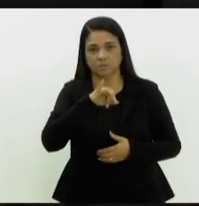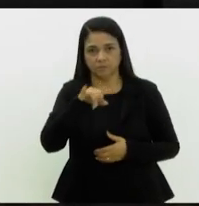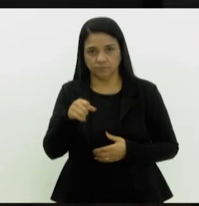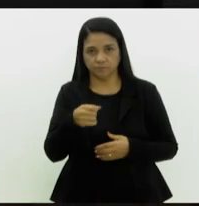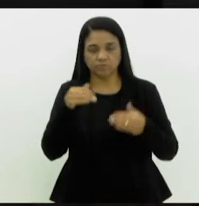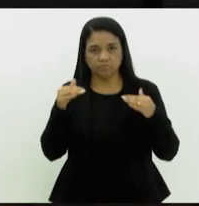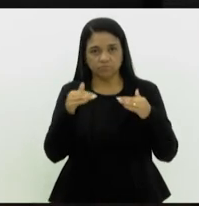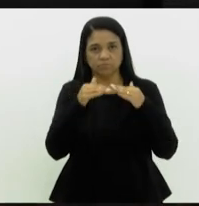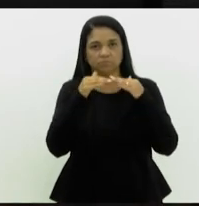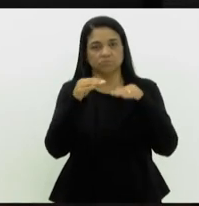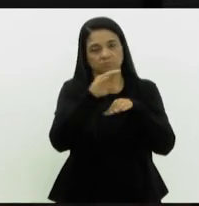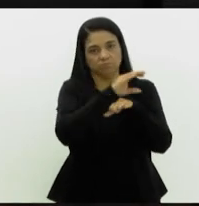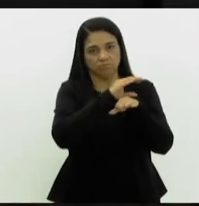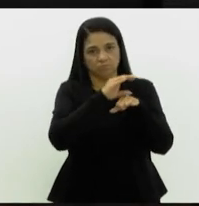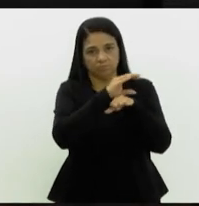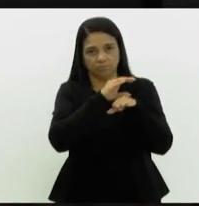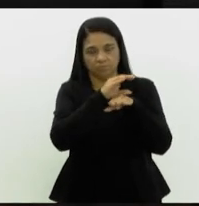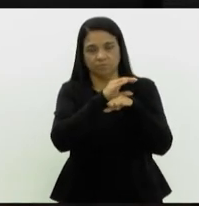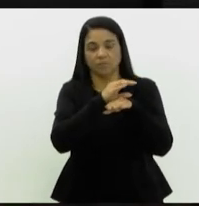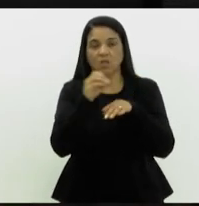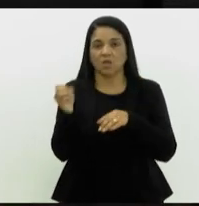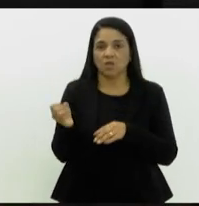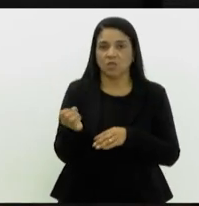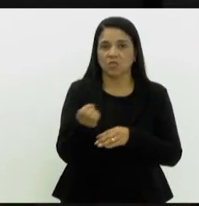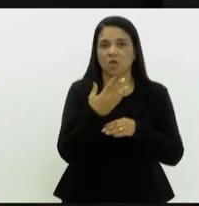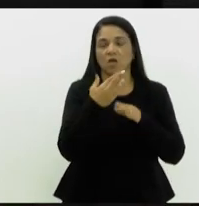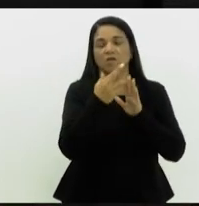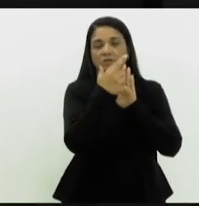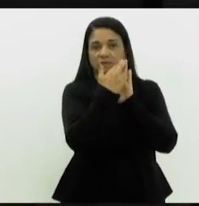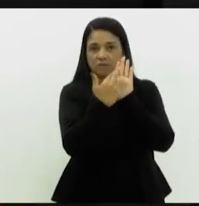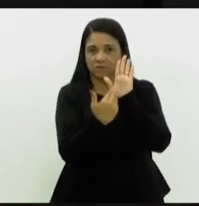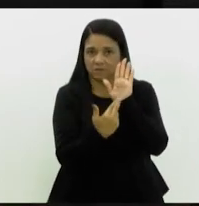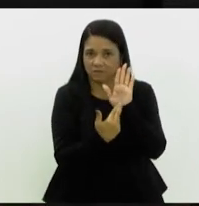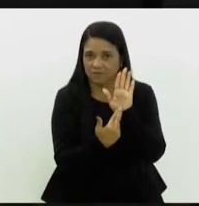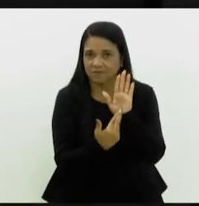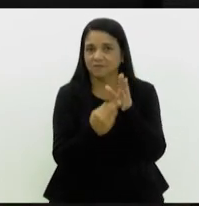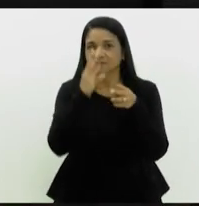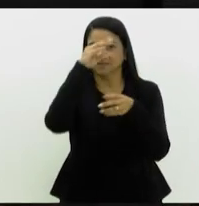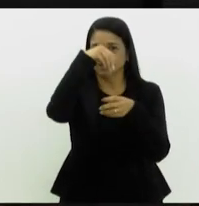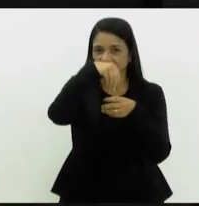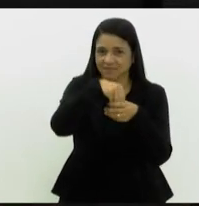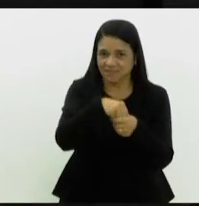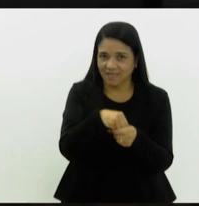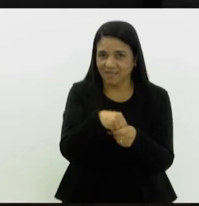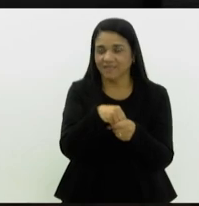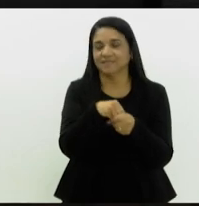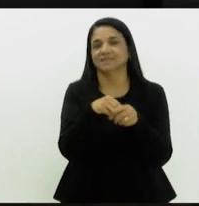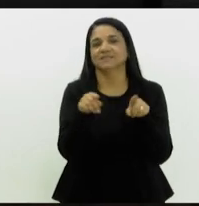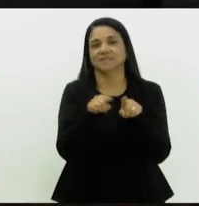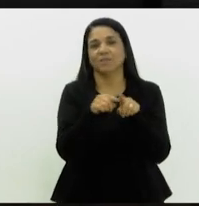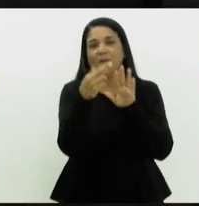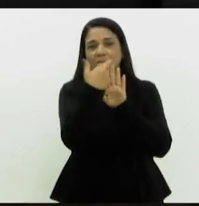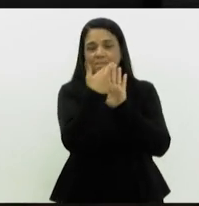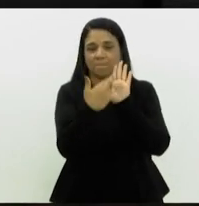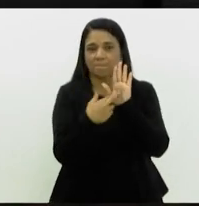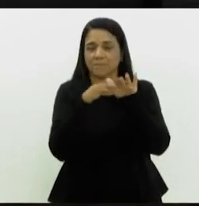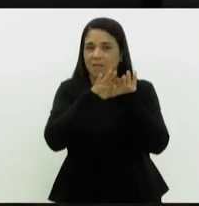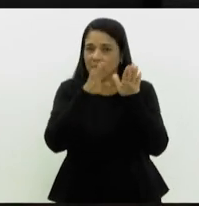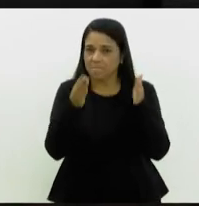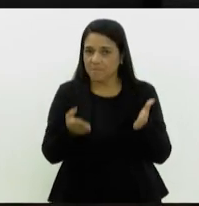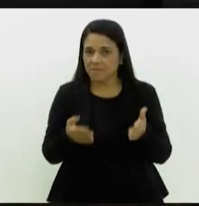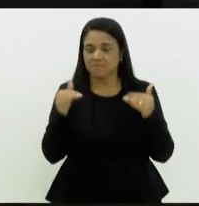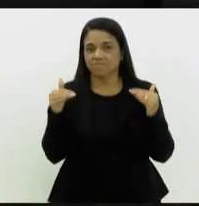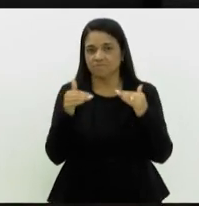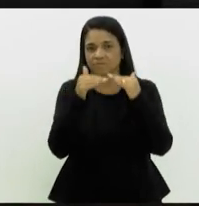pela constitucionalidade de normas internas e proposições externas favorável da mesa diretora favorável.